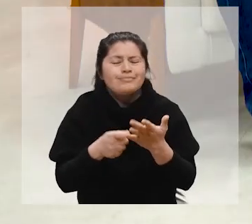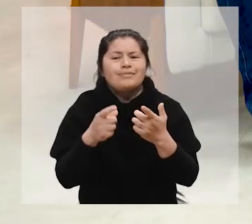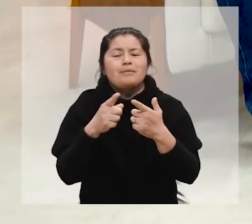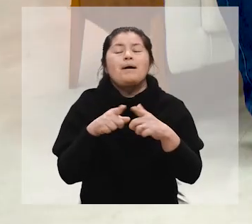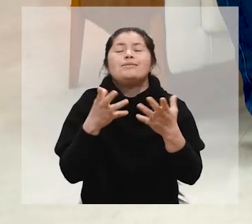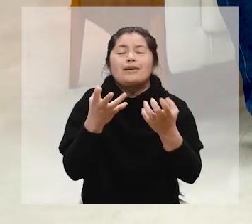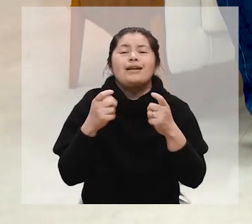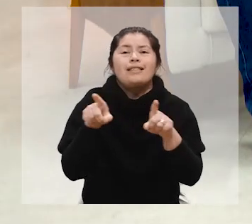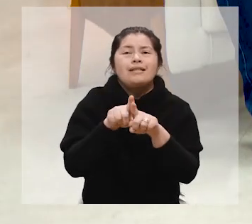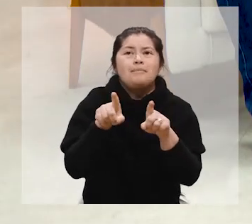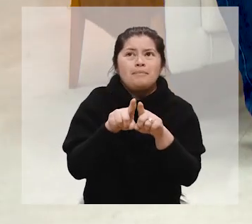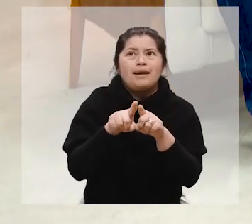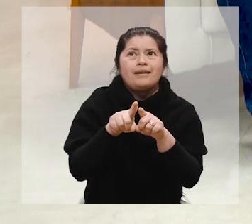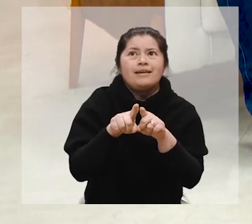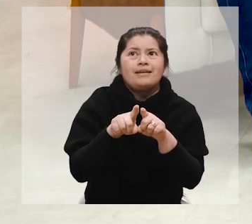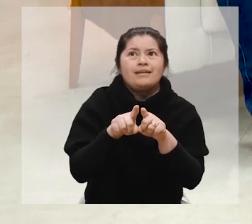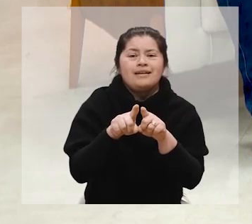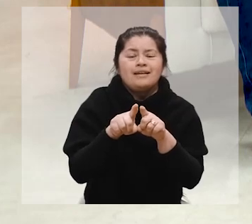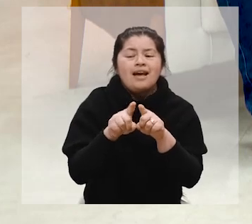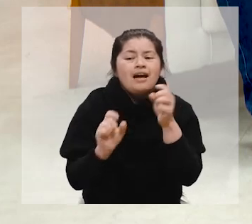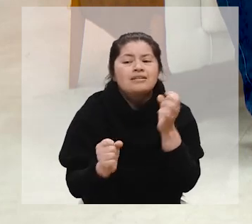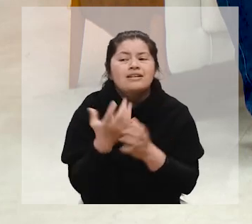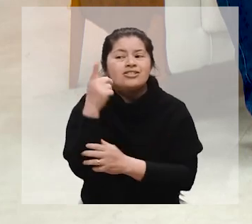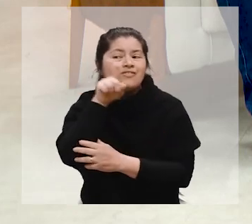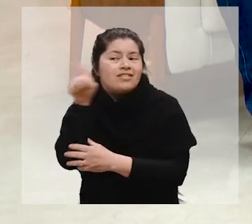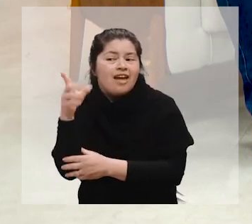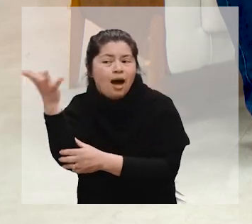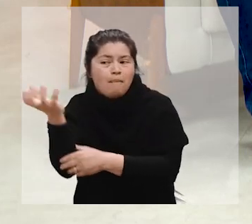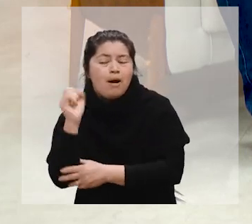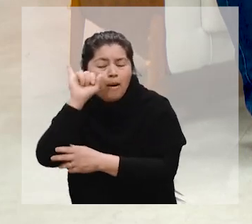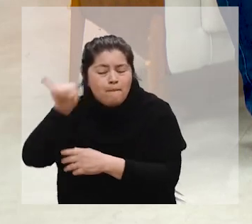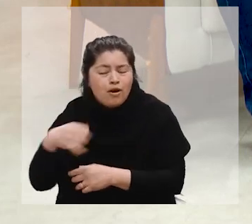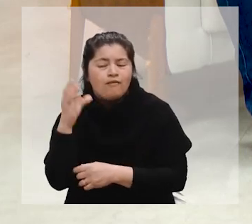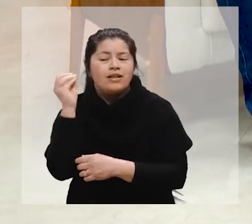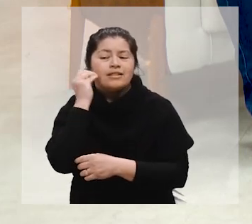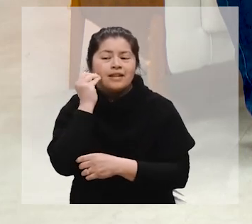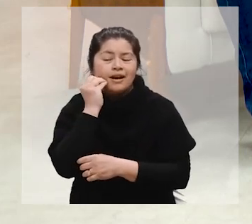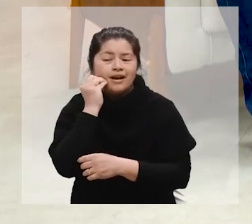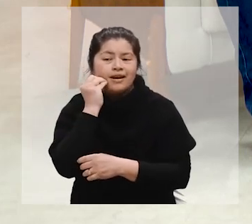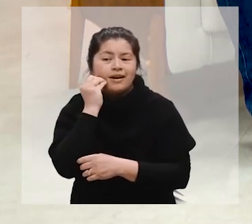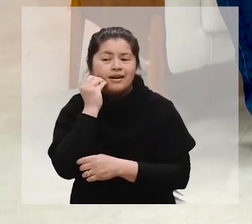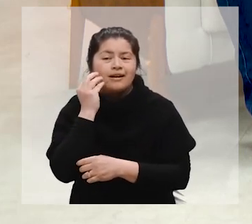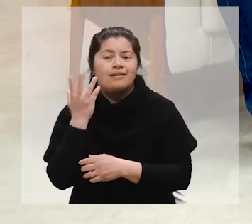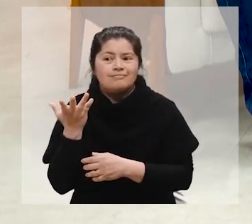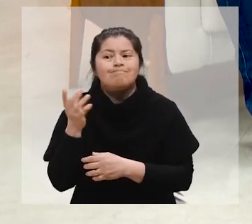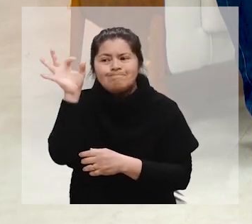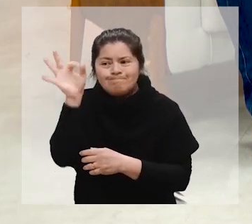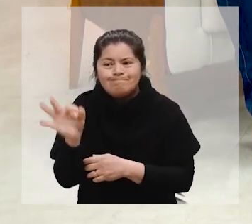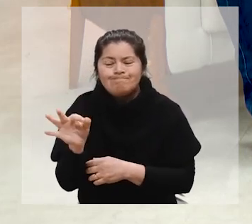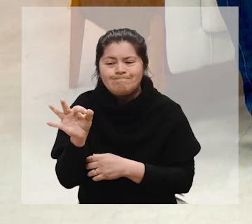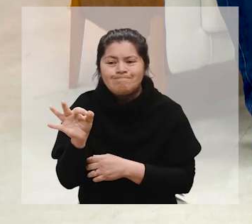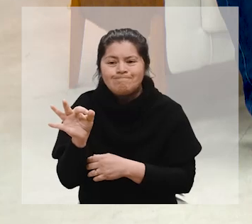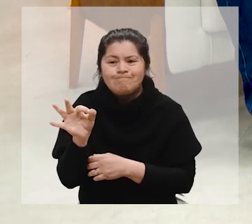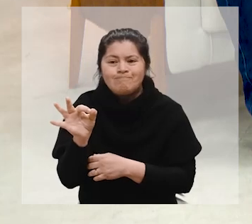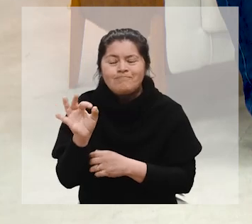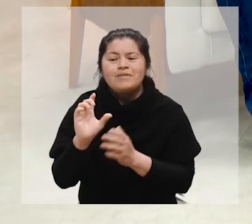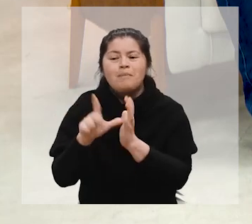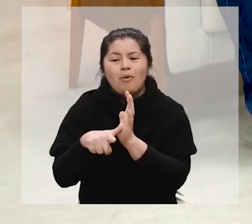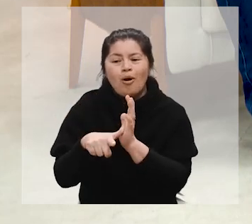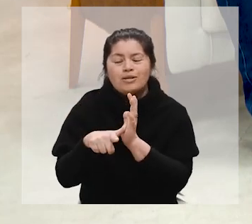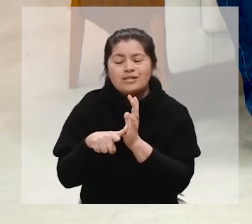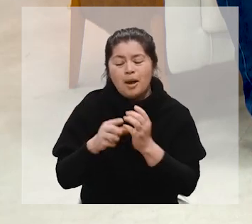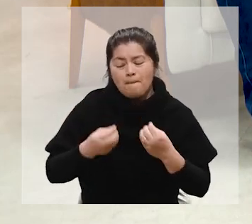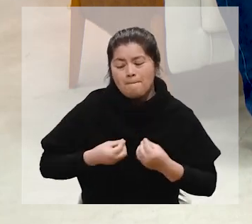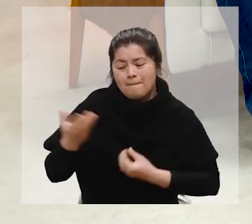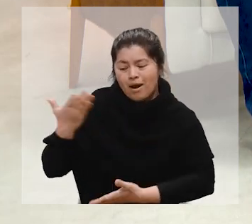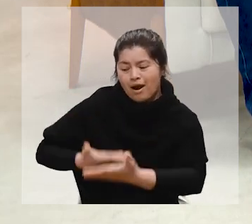mostrar. E eu não queria também contaminar, né, a criatividade dele mostrando alguma imagem. Eu disse, é